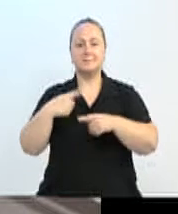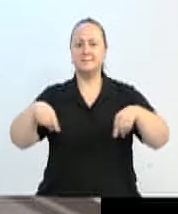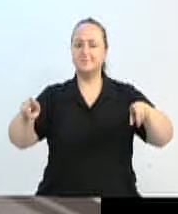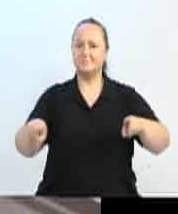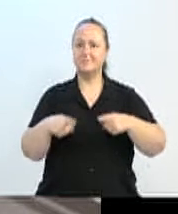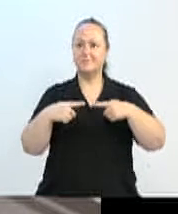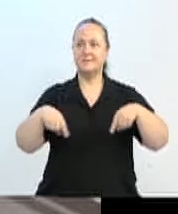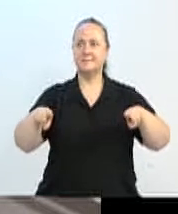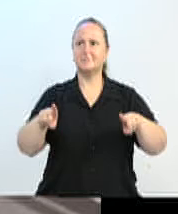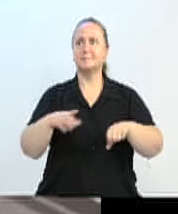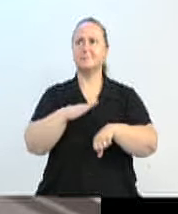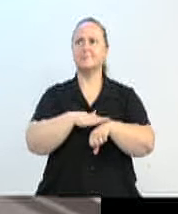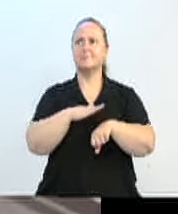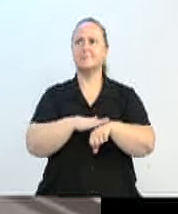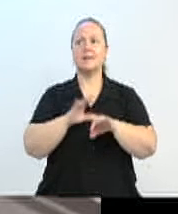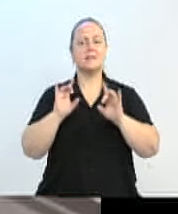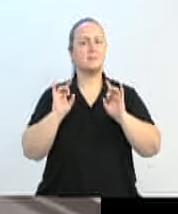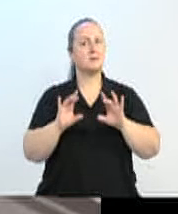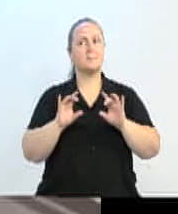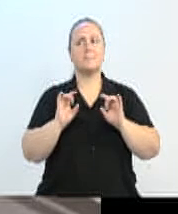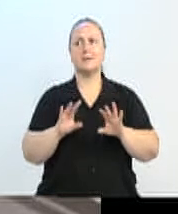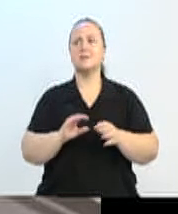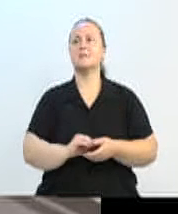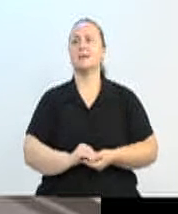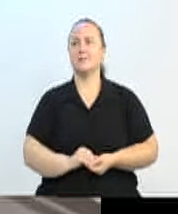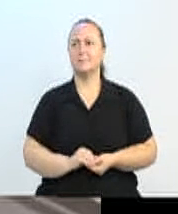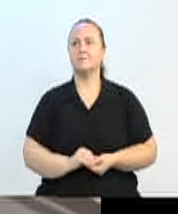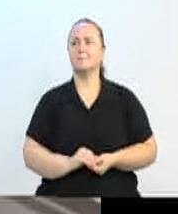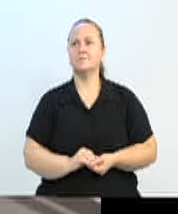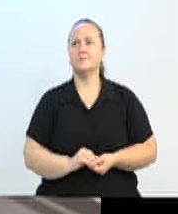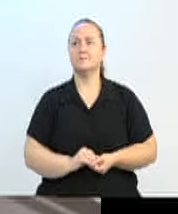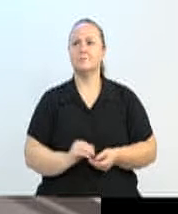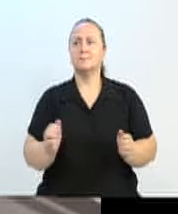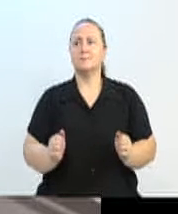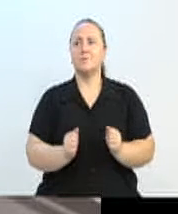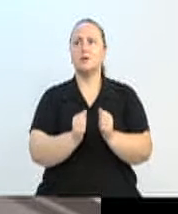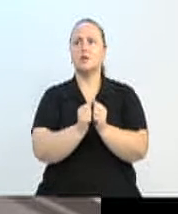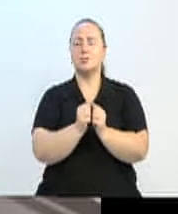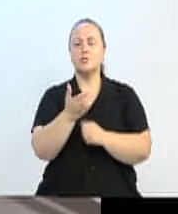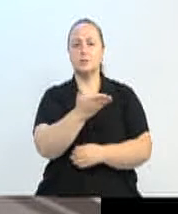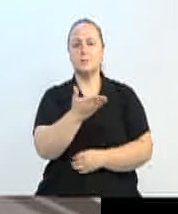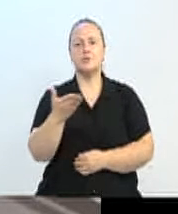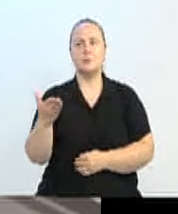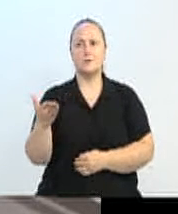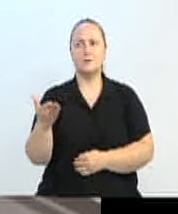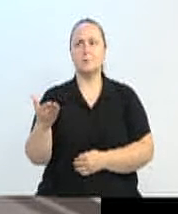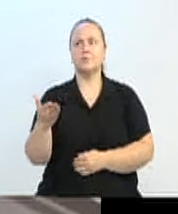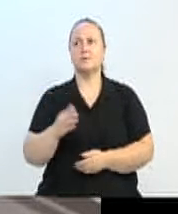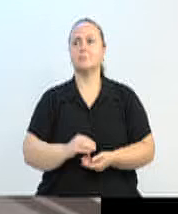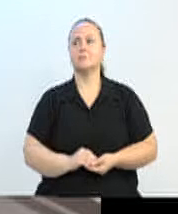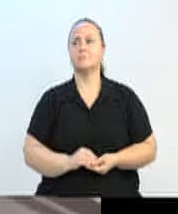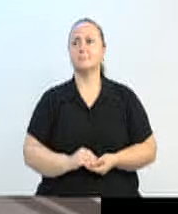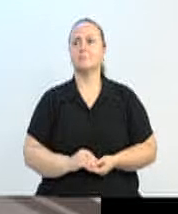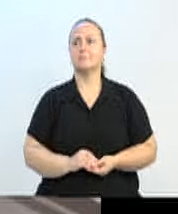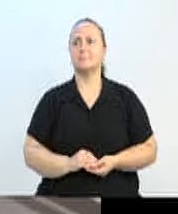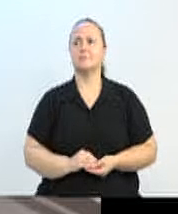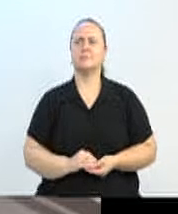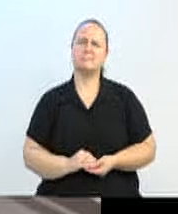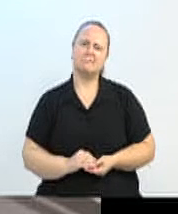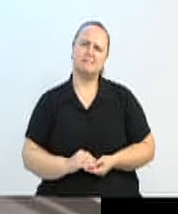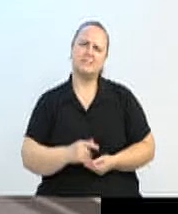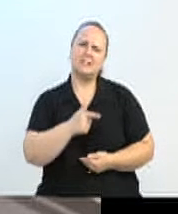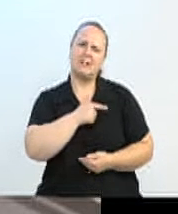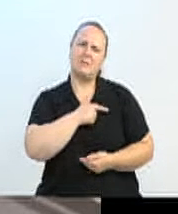foi um momento muito especial que nós tivemos com todos os com todos os nossos essa foto ficou eu fiquei